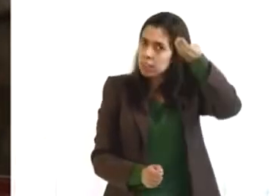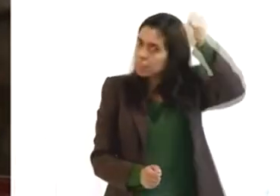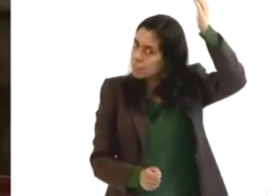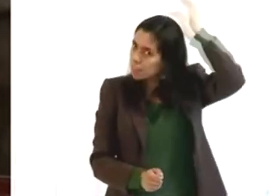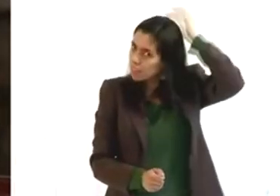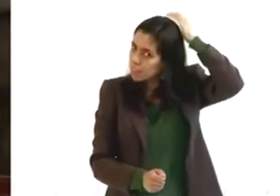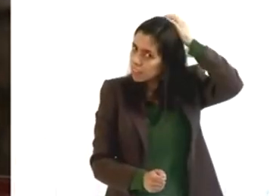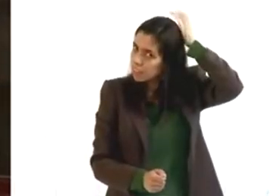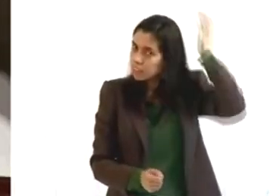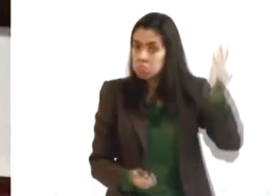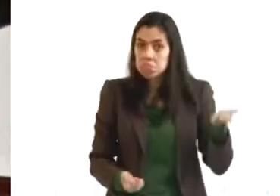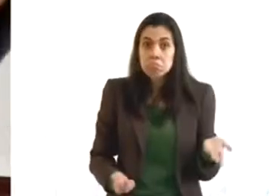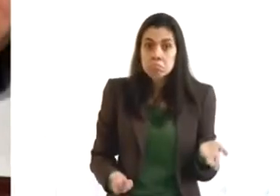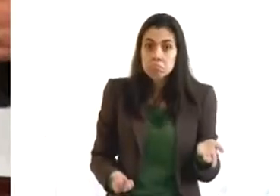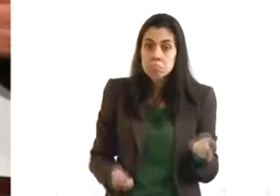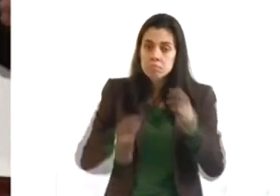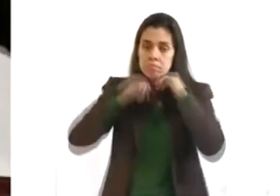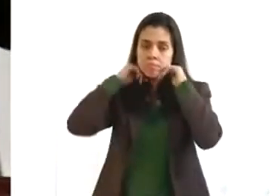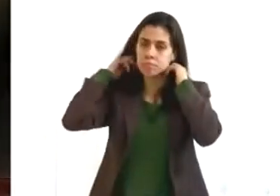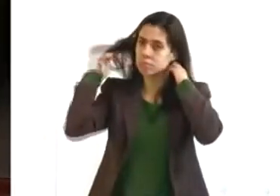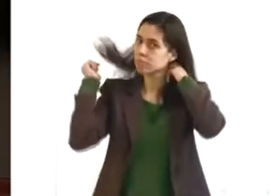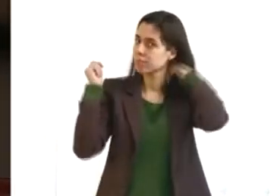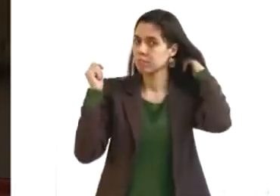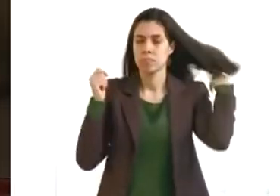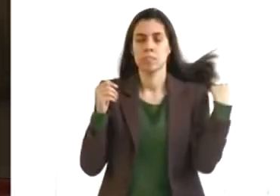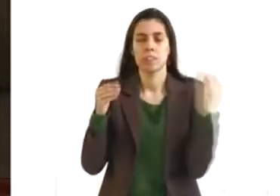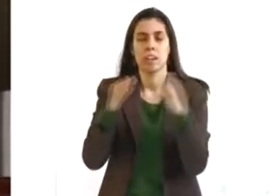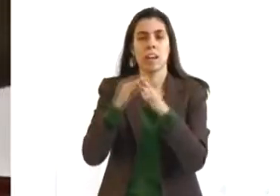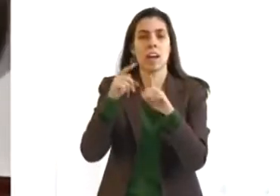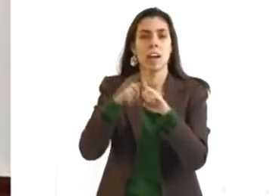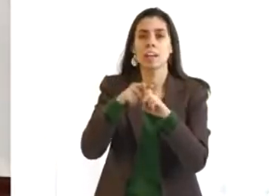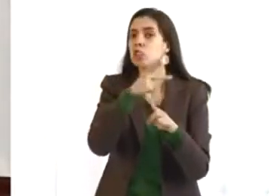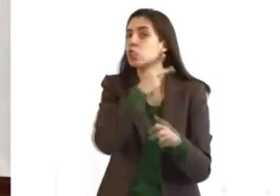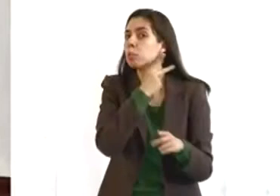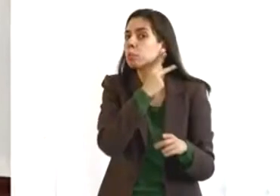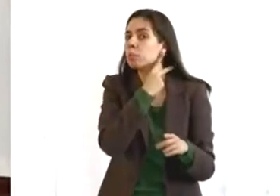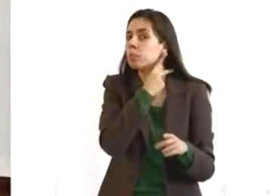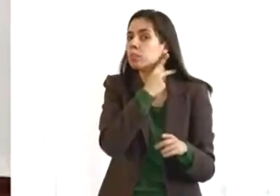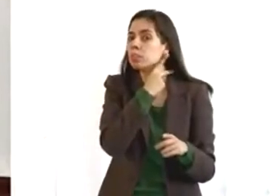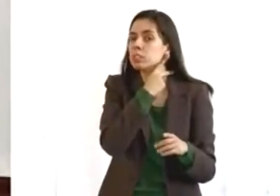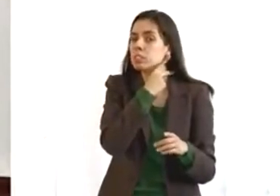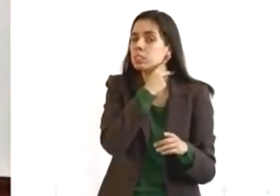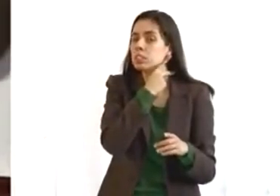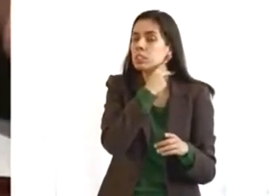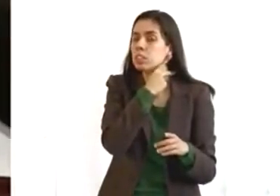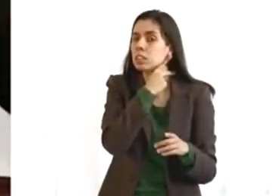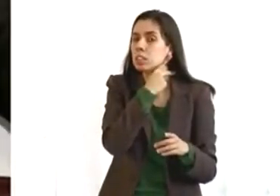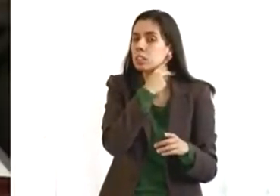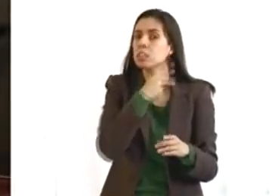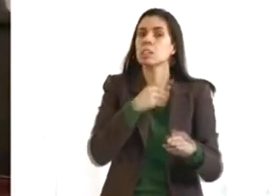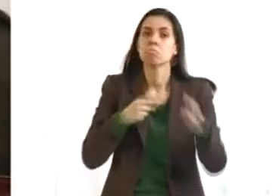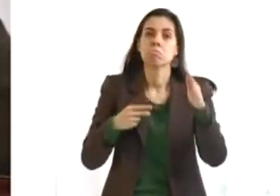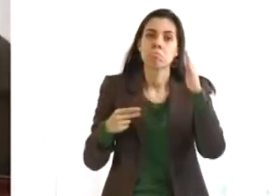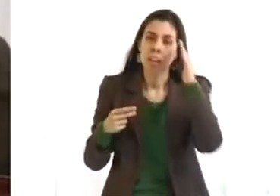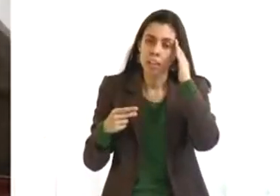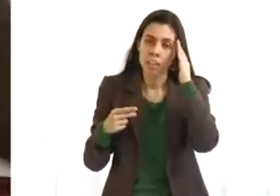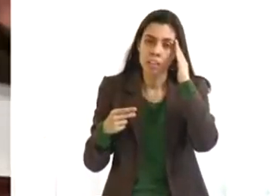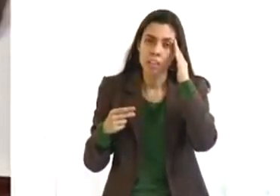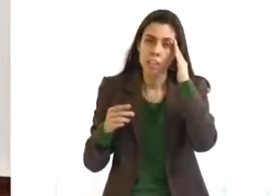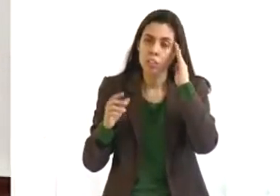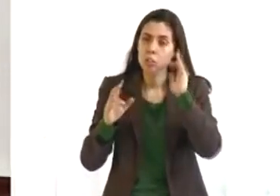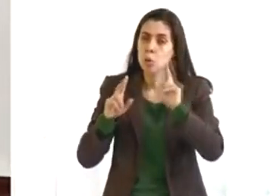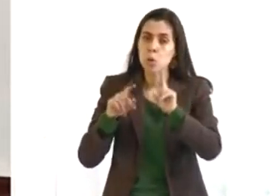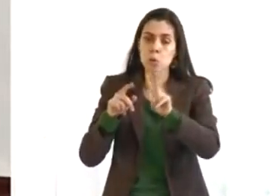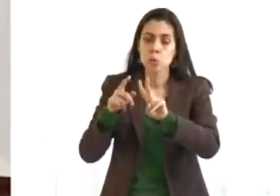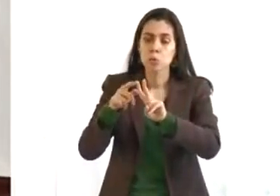formas de batismo. A Igreja Presbiteriana do Brasil administra o sacramento do batismo por aspersão, mas reconhecemos o batismo por imersão, então não